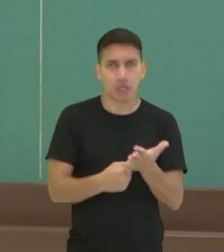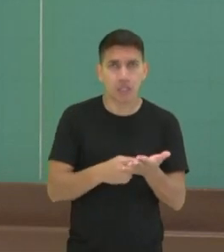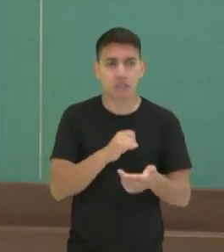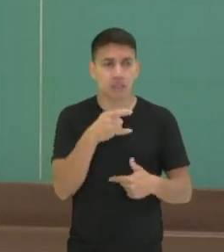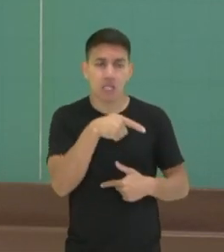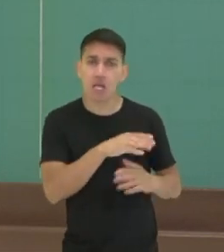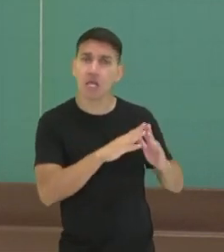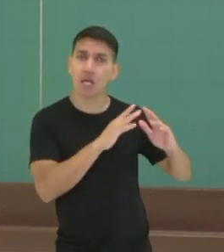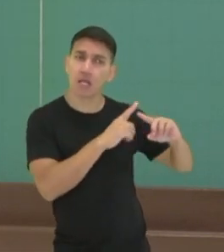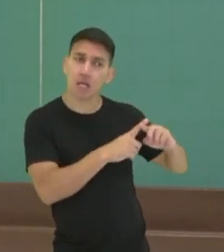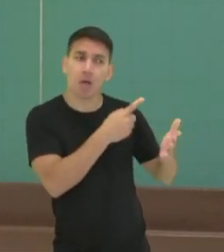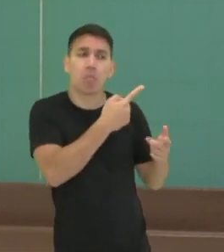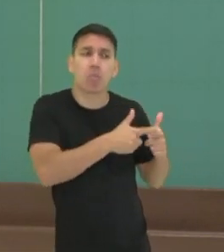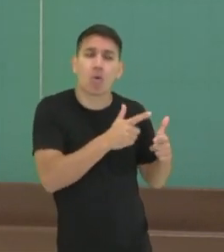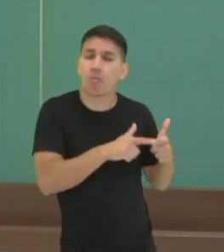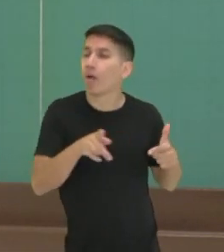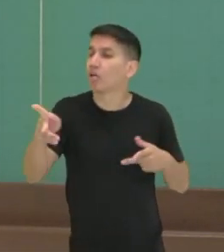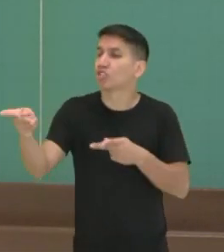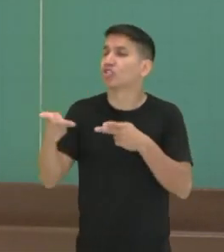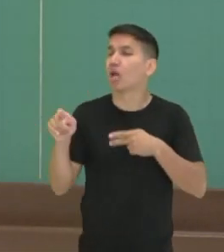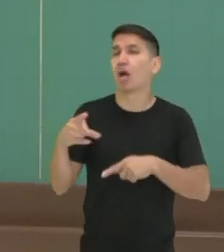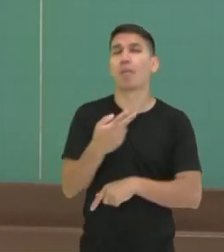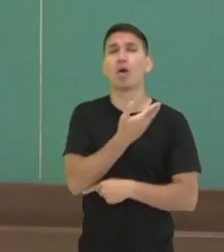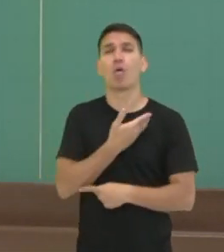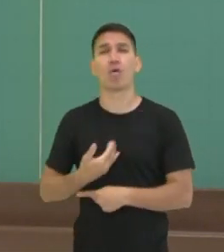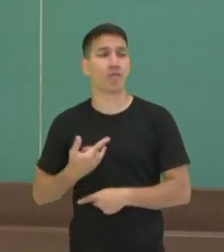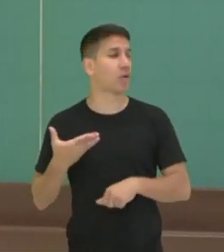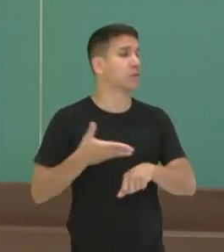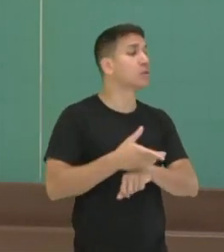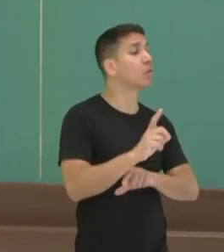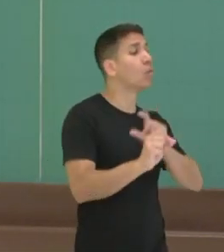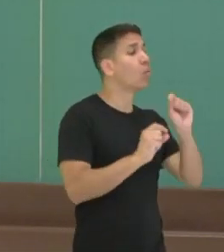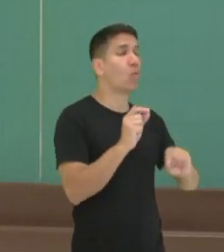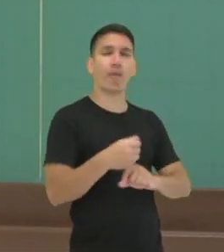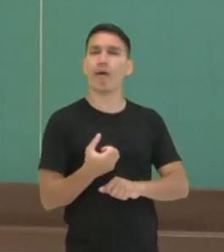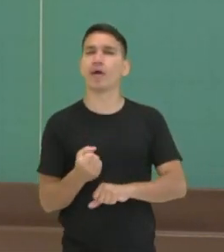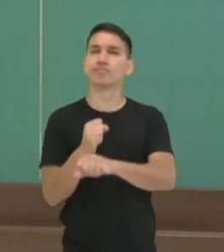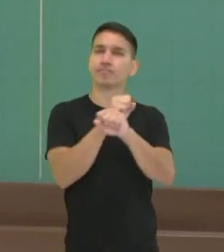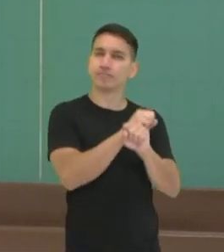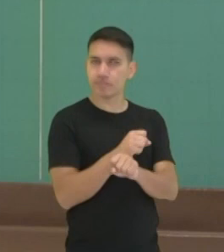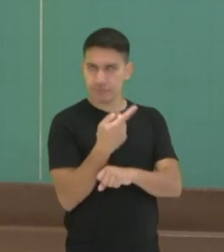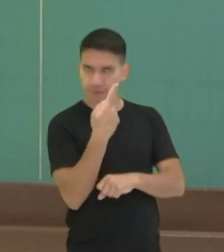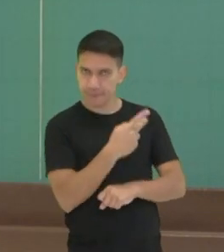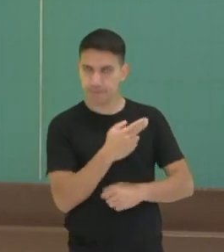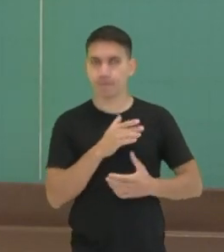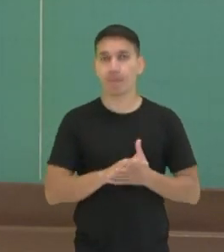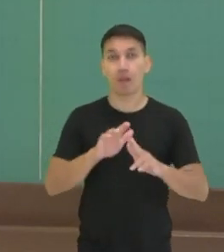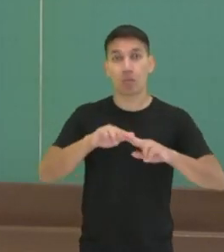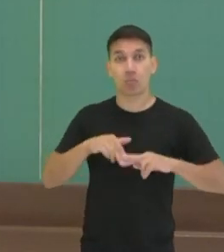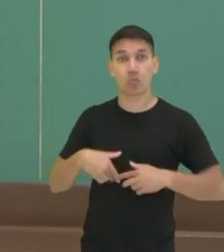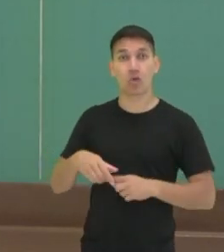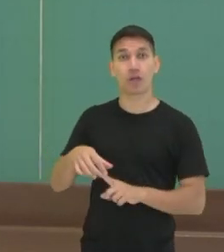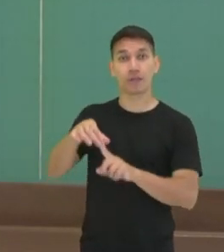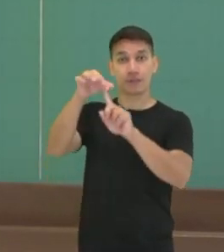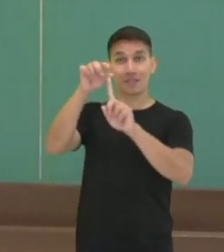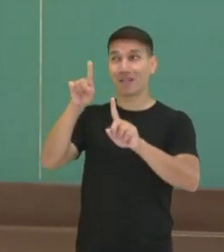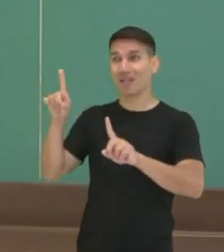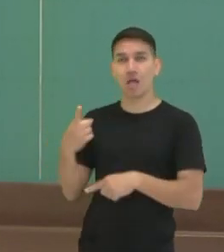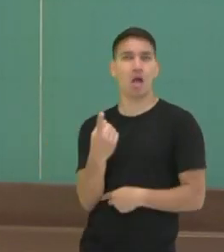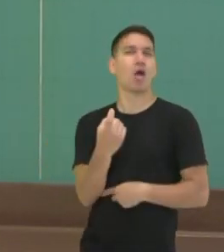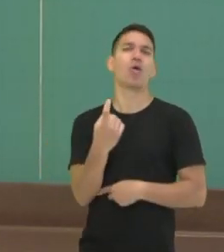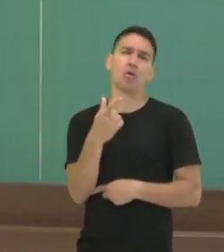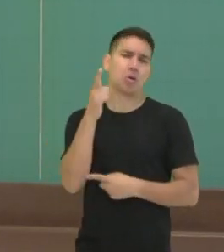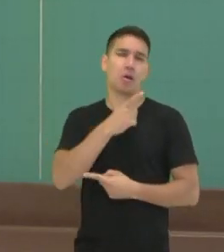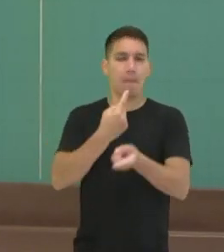problema, chamava esses governantes e eles iam lá e os defendiam. Então, Carlos ele aparece como uma pessoa singular que ele vai